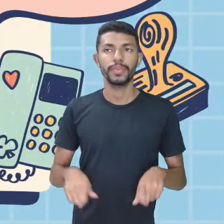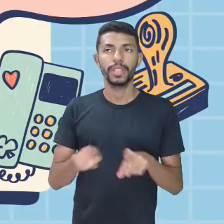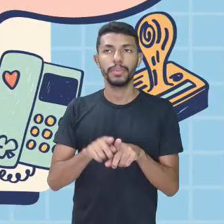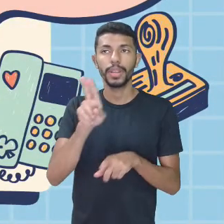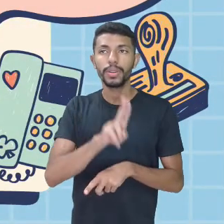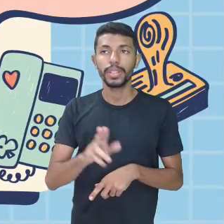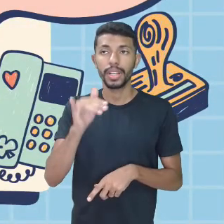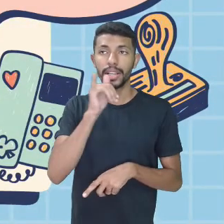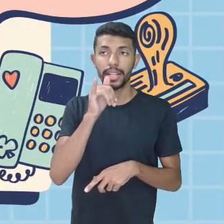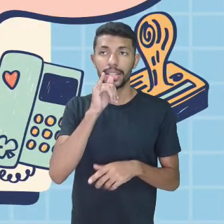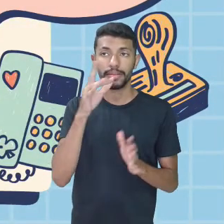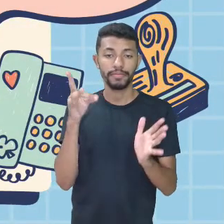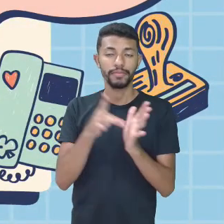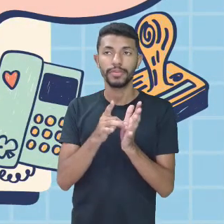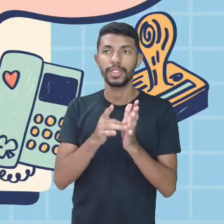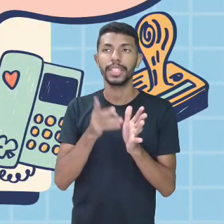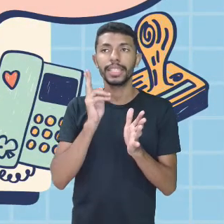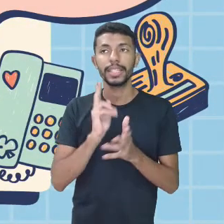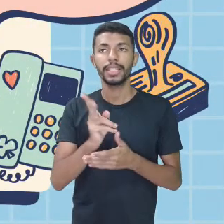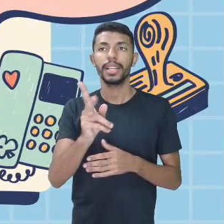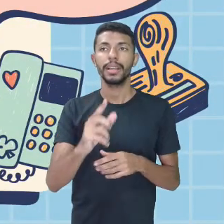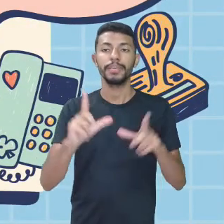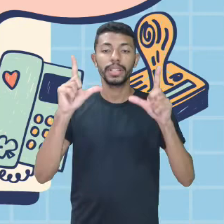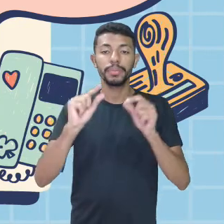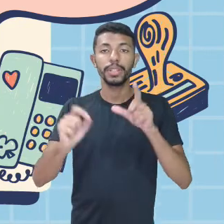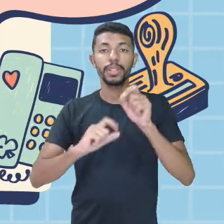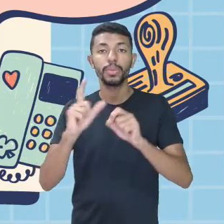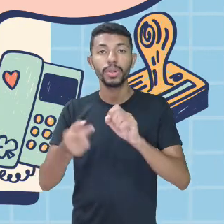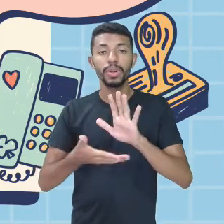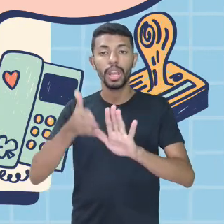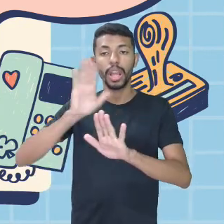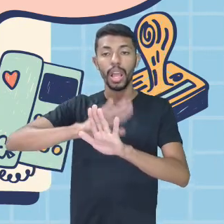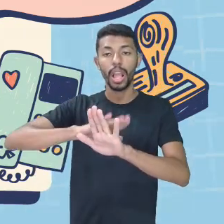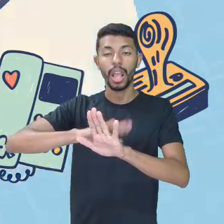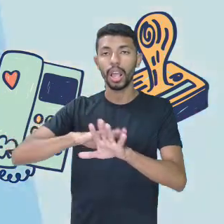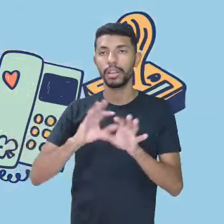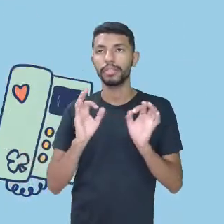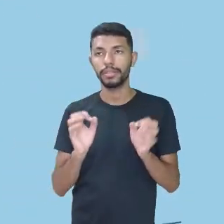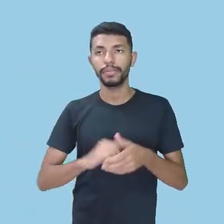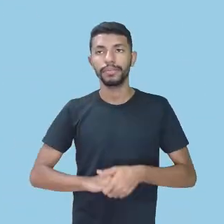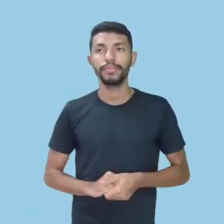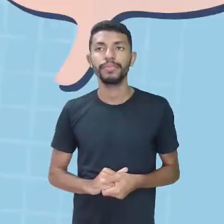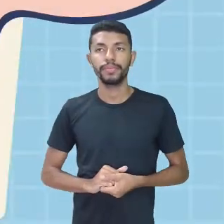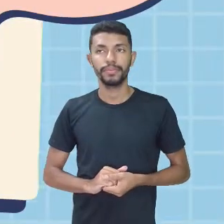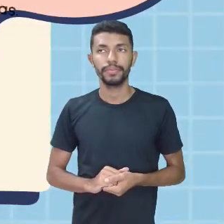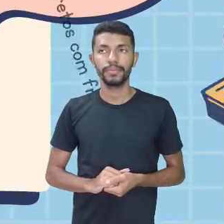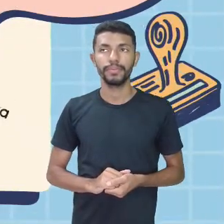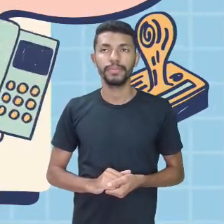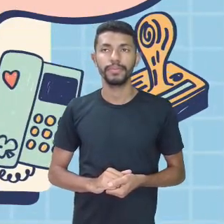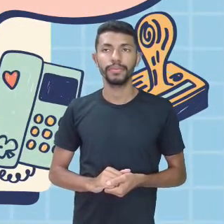Use exemplos concretos com frequência, diminua a abstração.